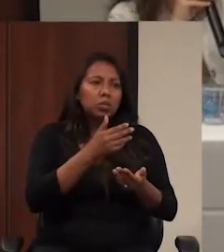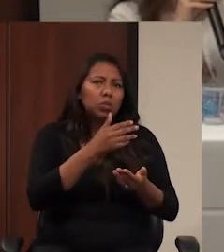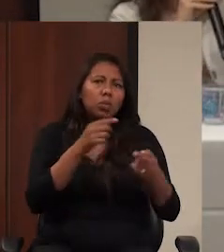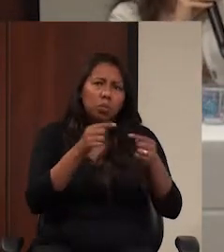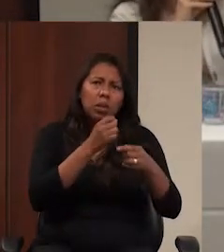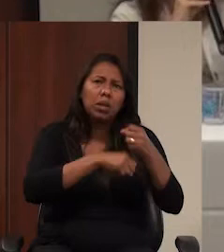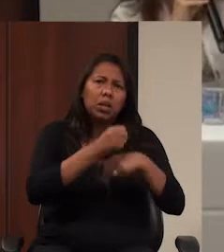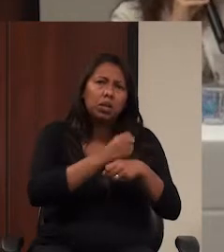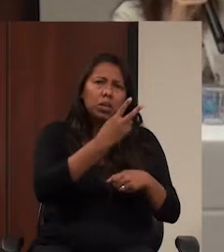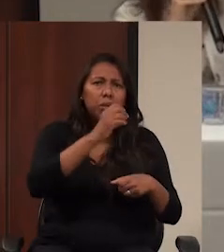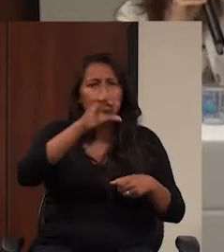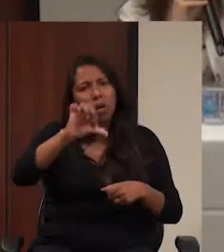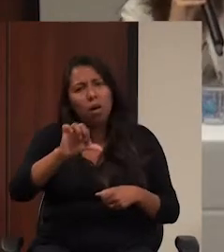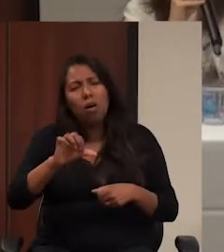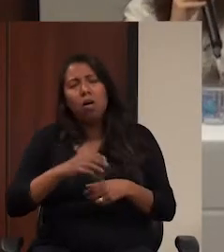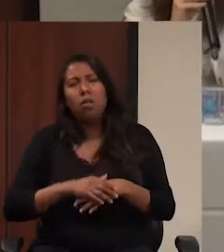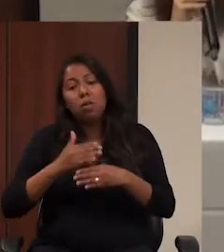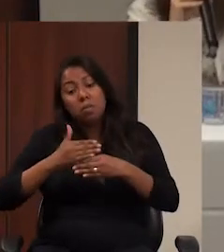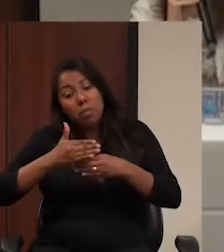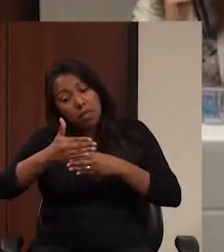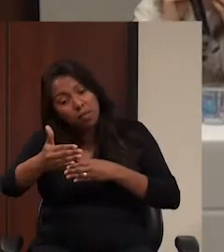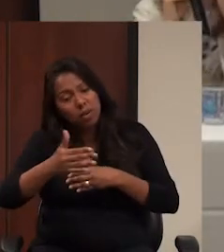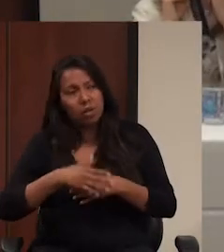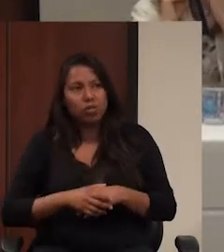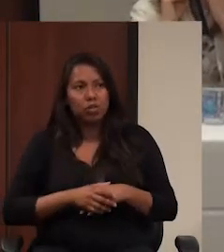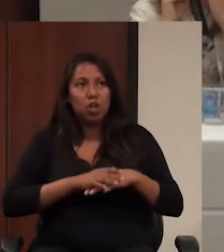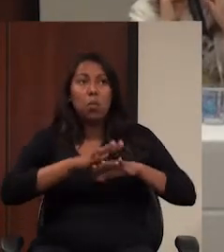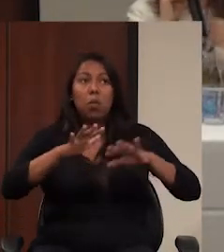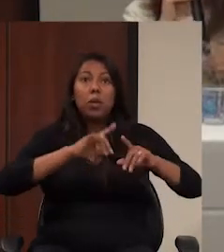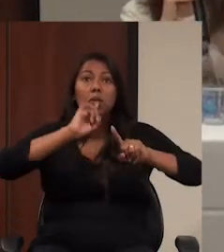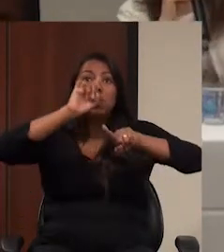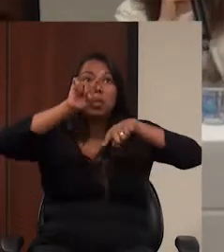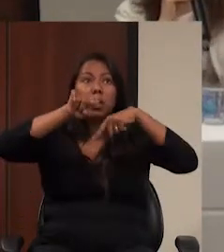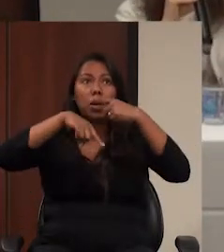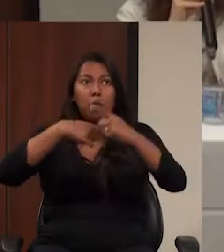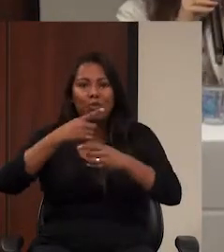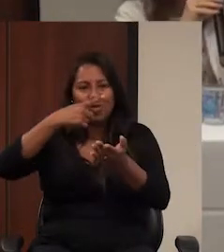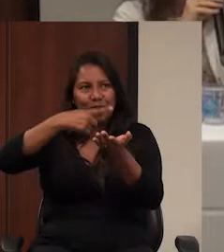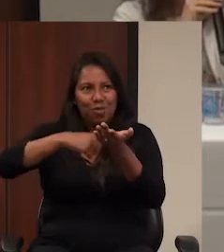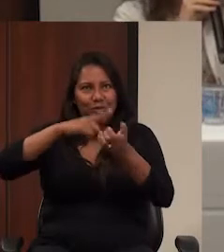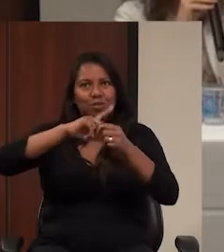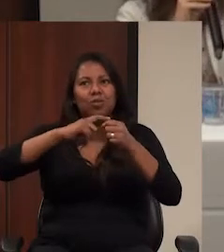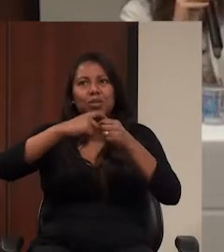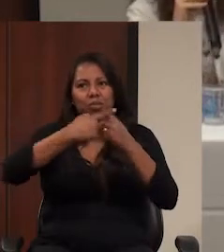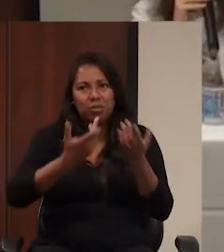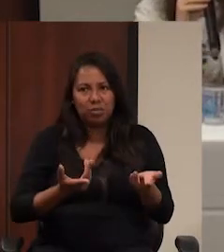para frente, né? Então tem um movimento que é pós-convenção da ONU, mas é bom que a gente fica feliz de ver que também o Brasil não